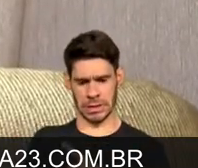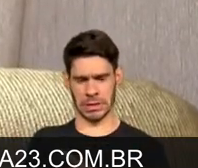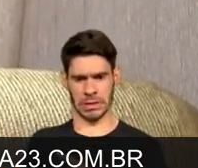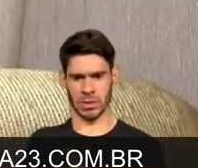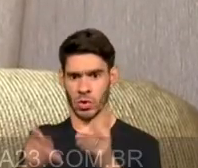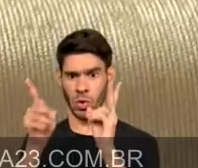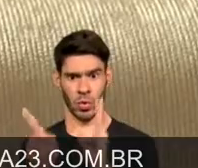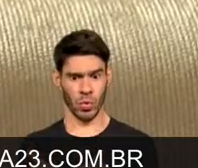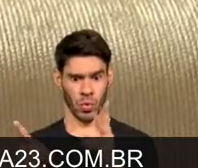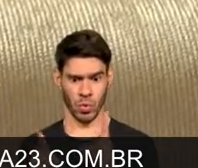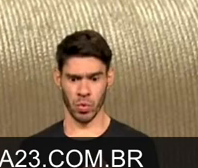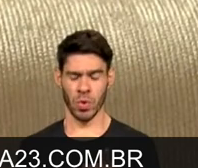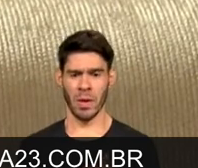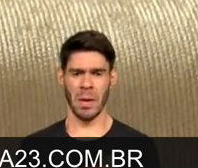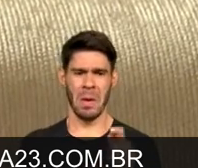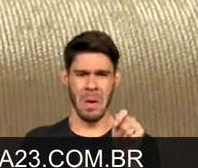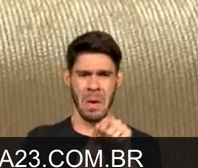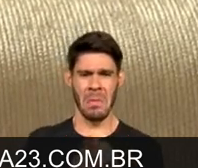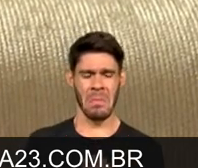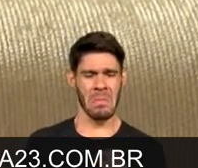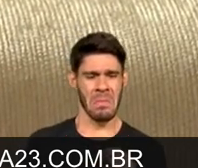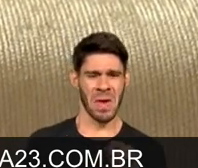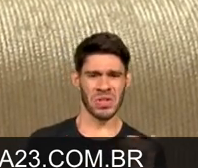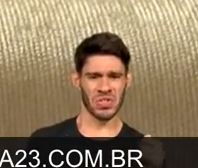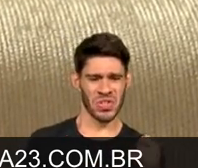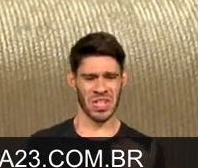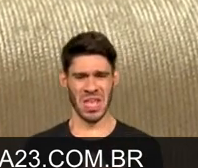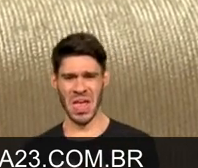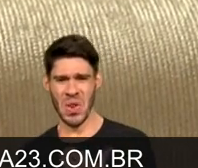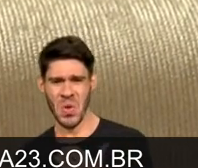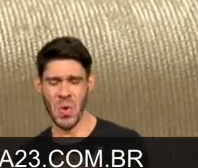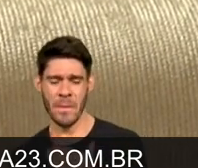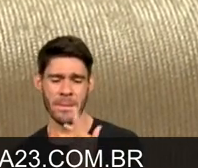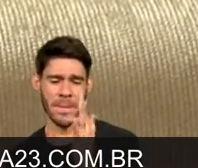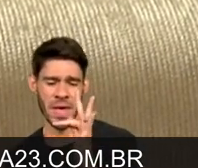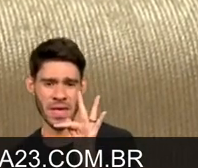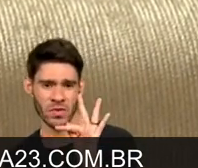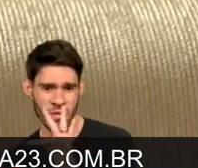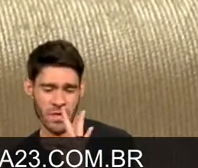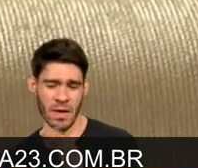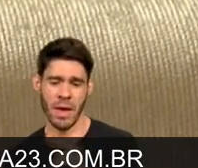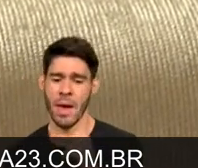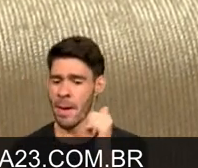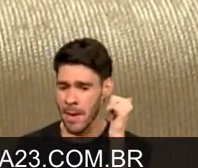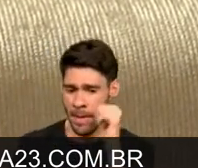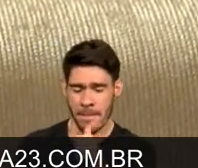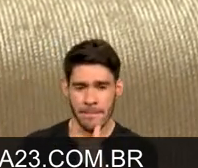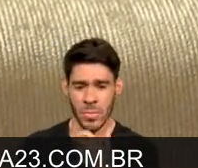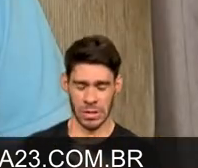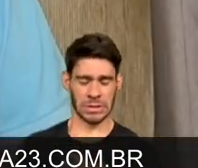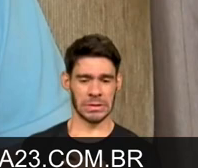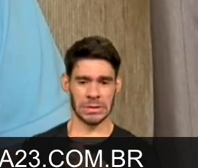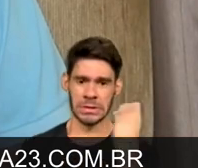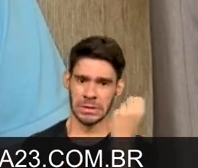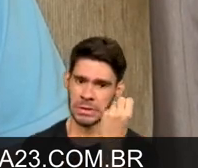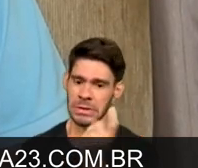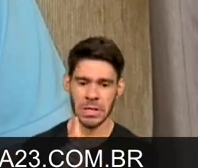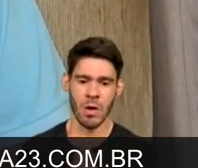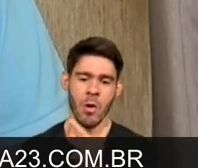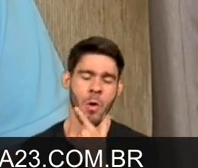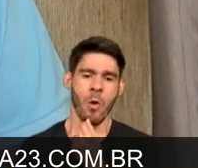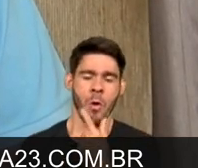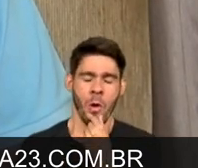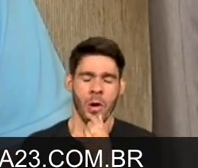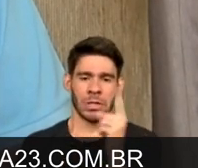ao mesmo tempo, entre o fim de janeiro e início de fevereiro. Ela não teve sintomas graves, mas ele ficou